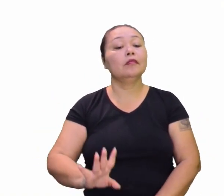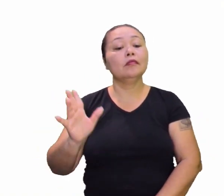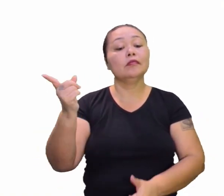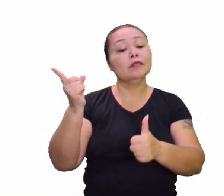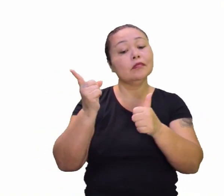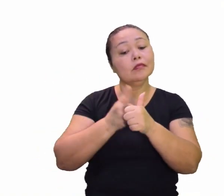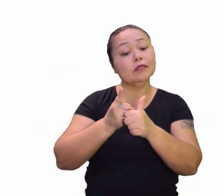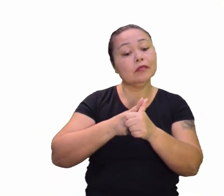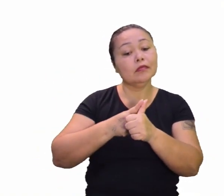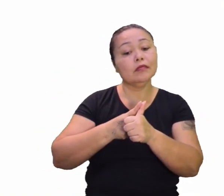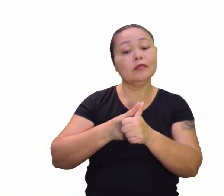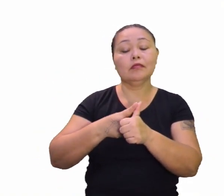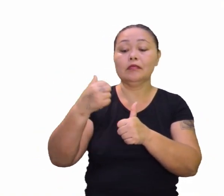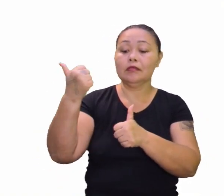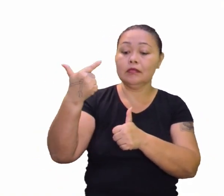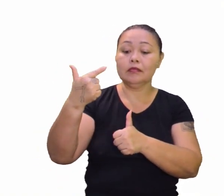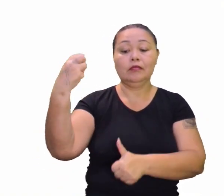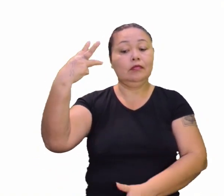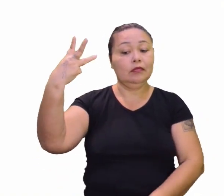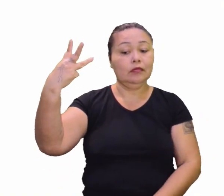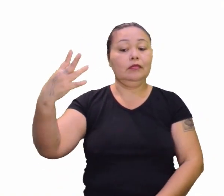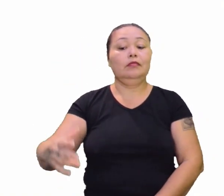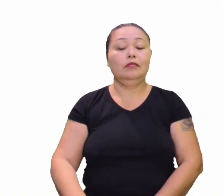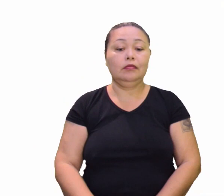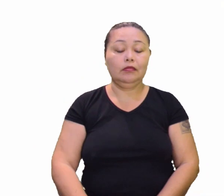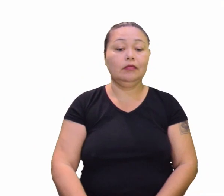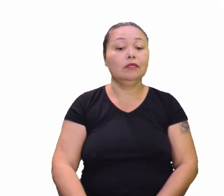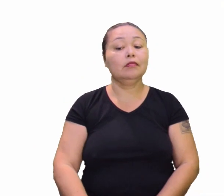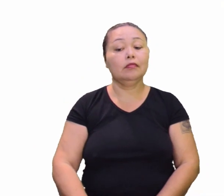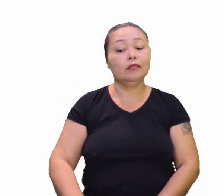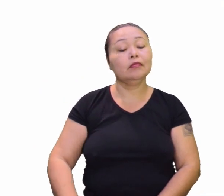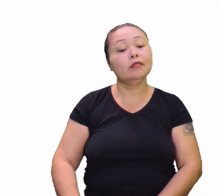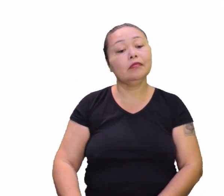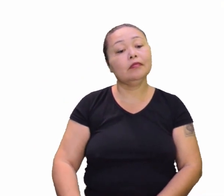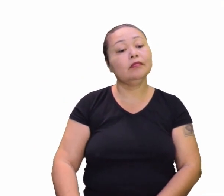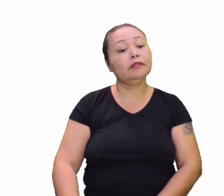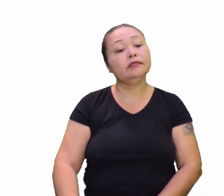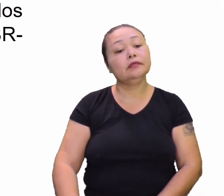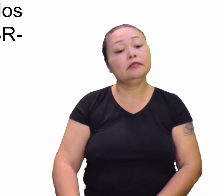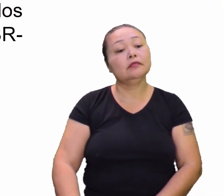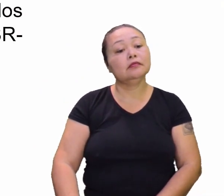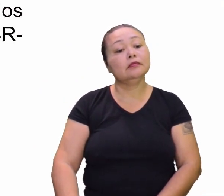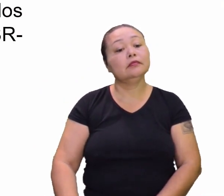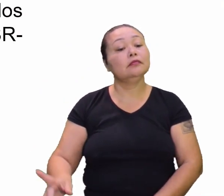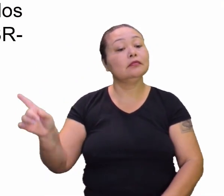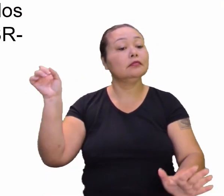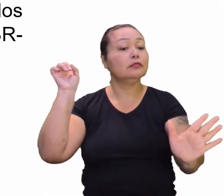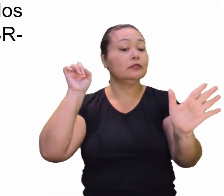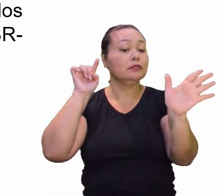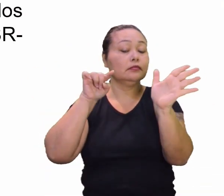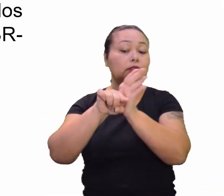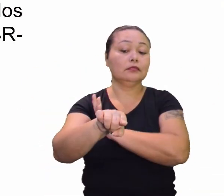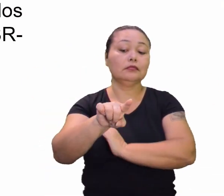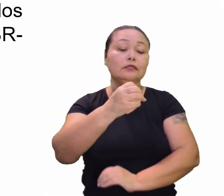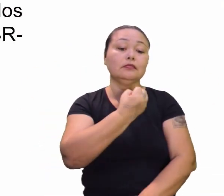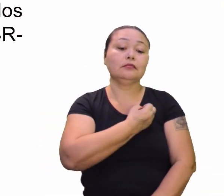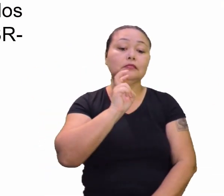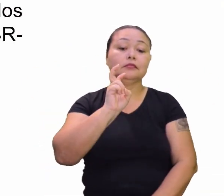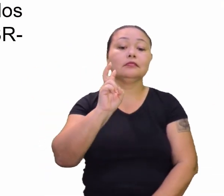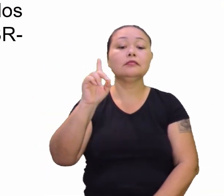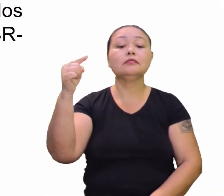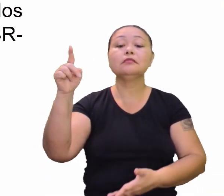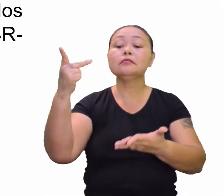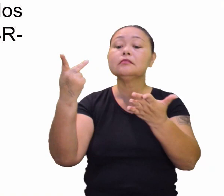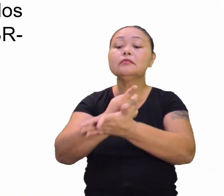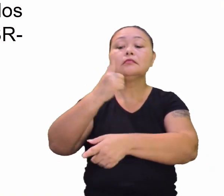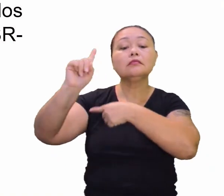Então, primeiro, segundo e terceiro. Exatamente. Fatos históricos. Questão 5. Dentre